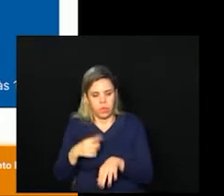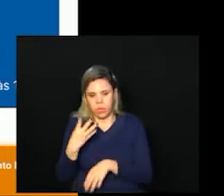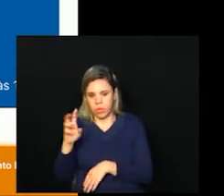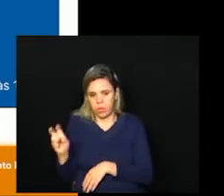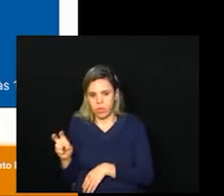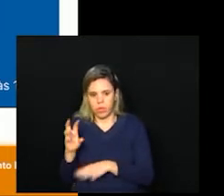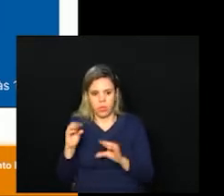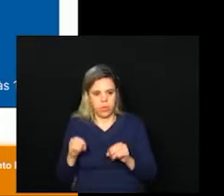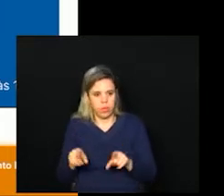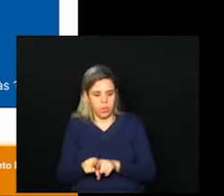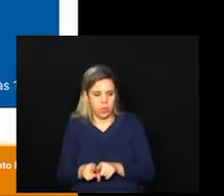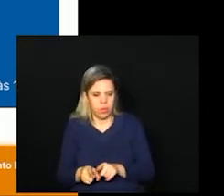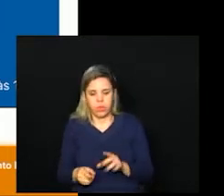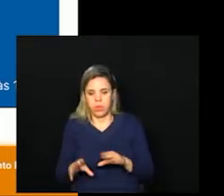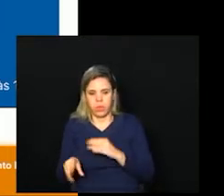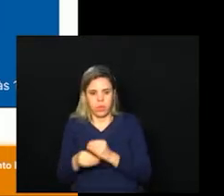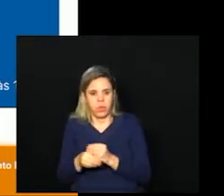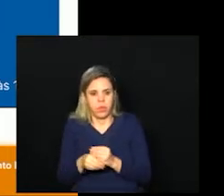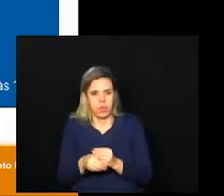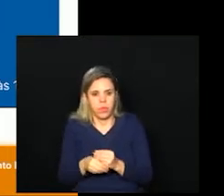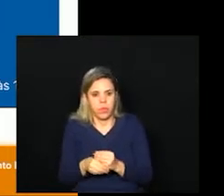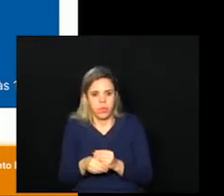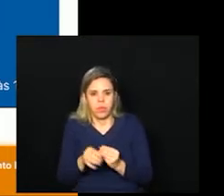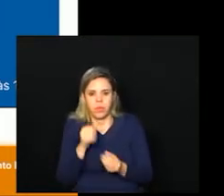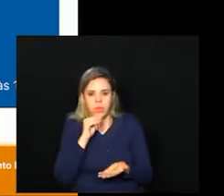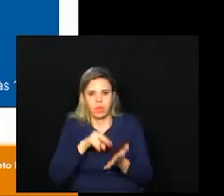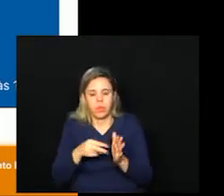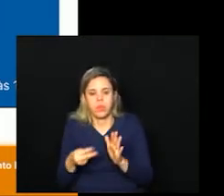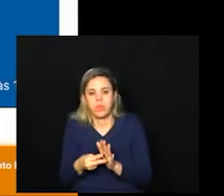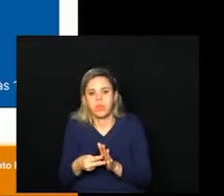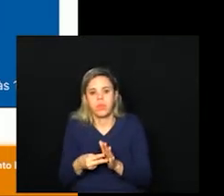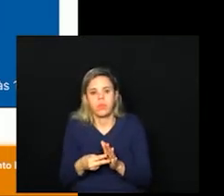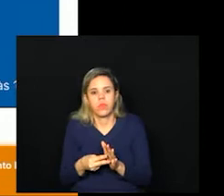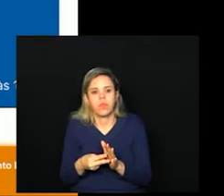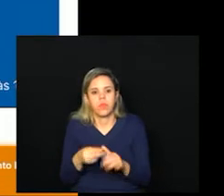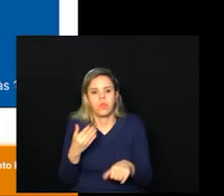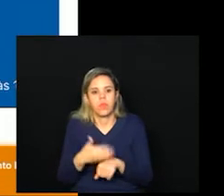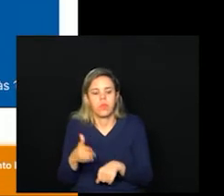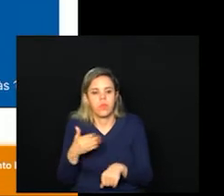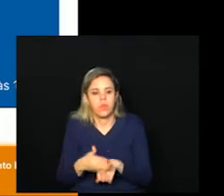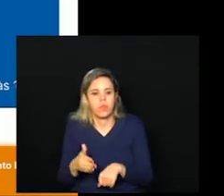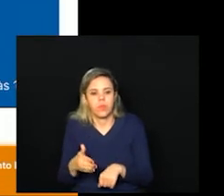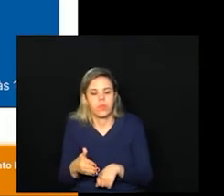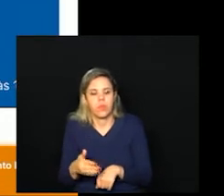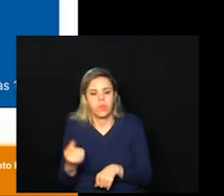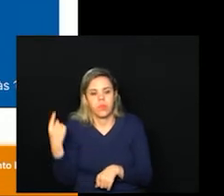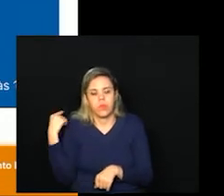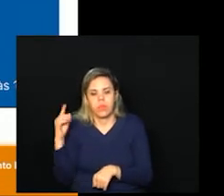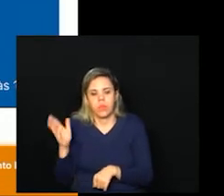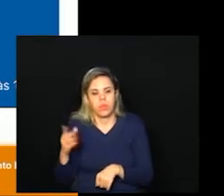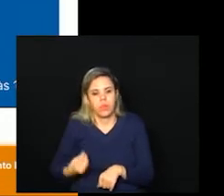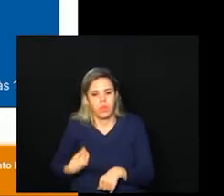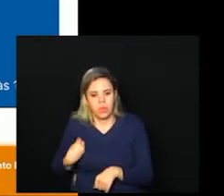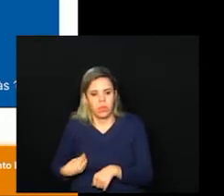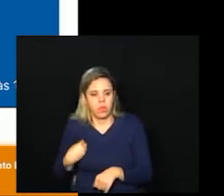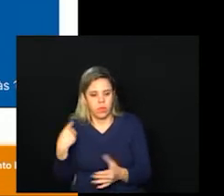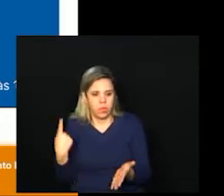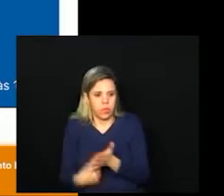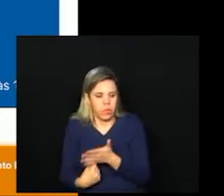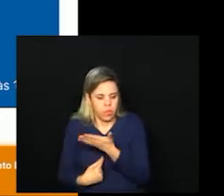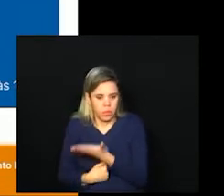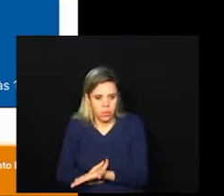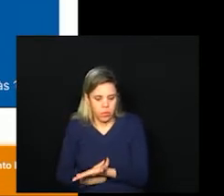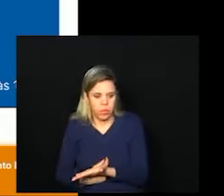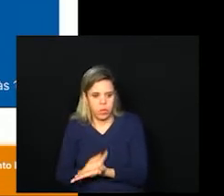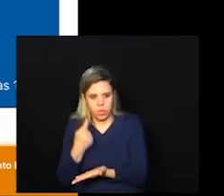19h45 foi a última atualização, ou seja, as doses que foram aplicadas eram aquelas que já estavam agendadas. Sim.